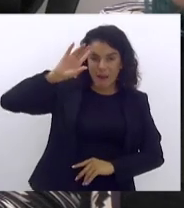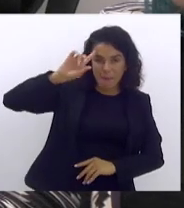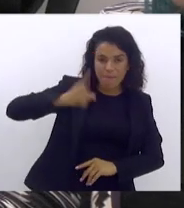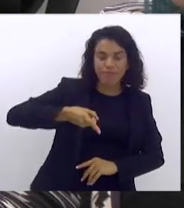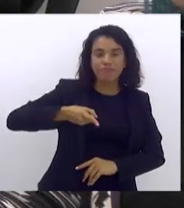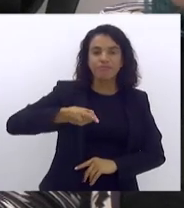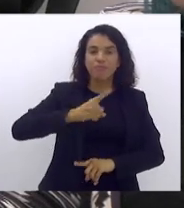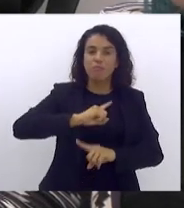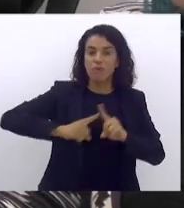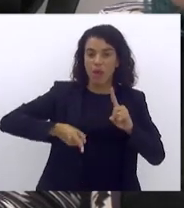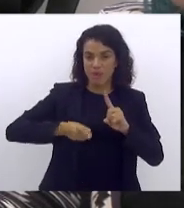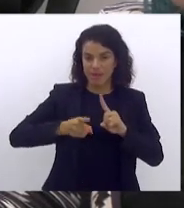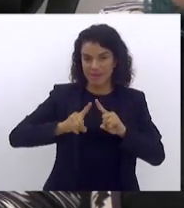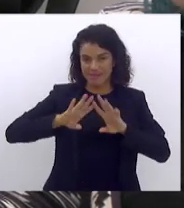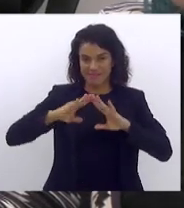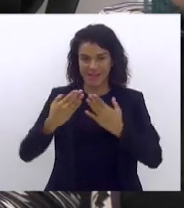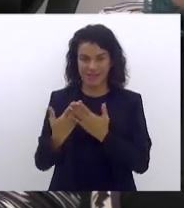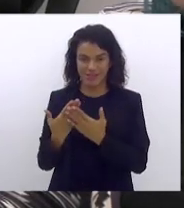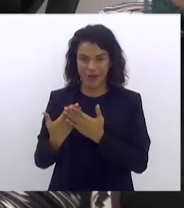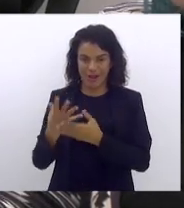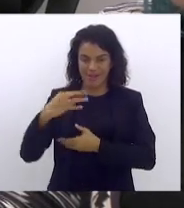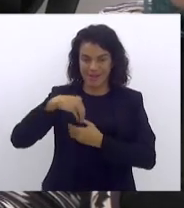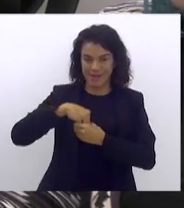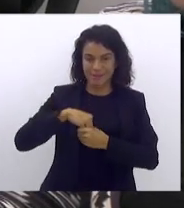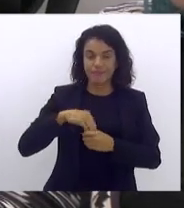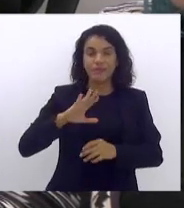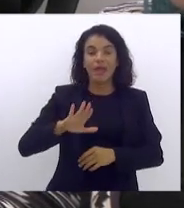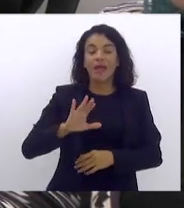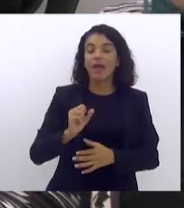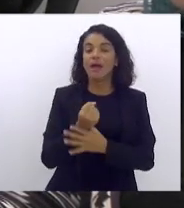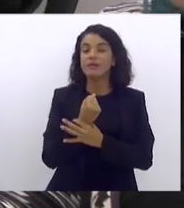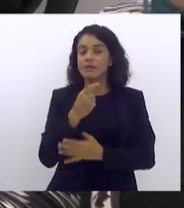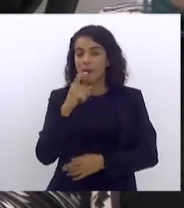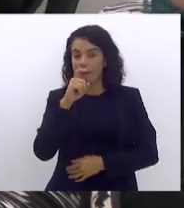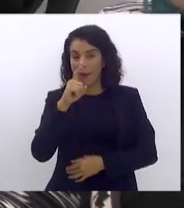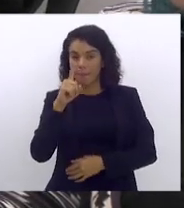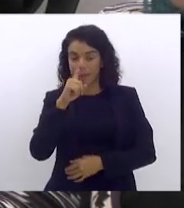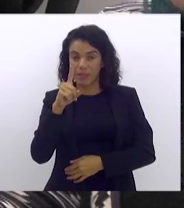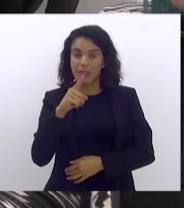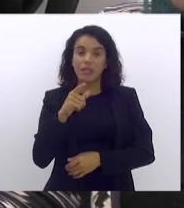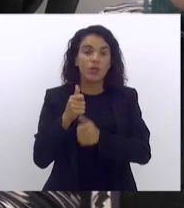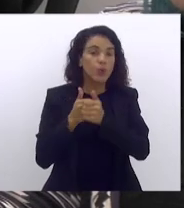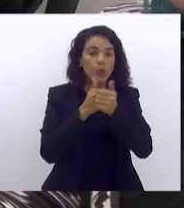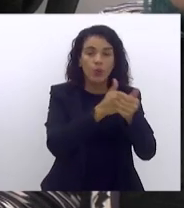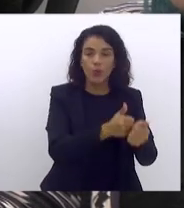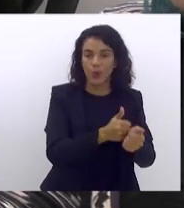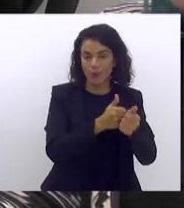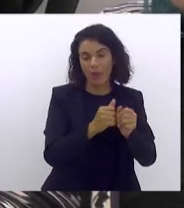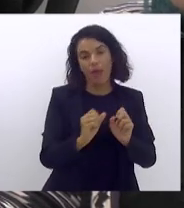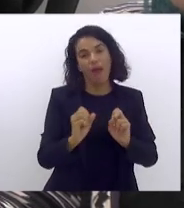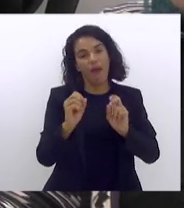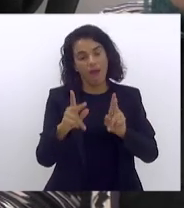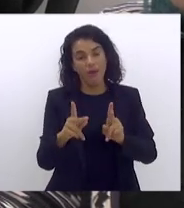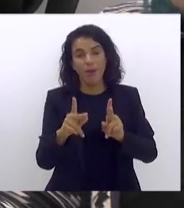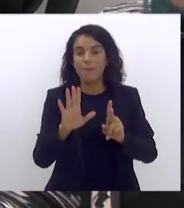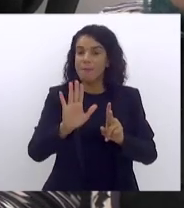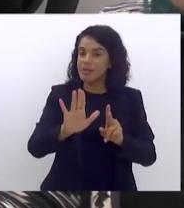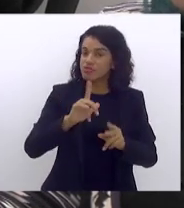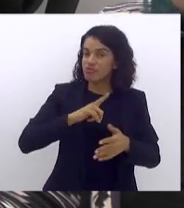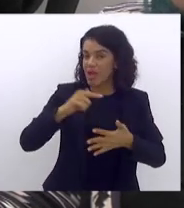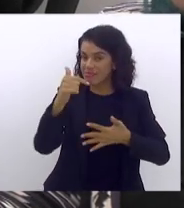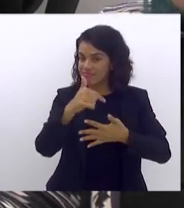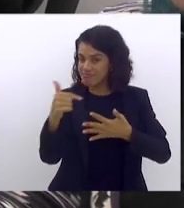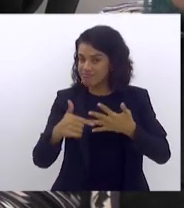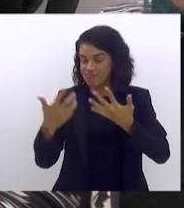censura. O projeto ele vai no outro sentido, de garantir aos pais os direitos que seus filhos não acompanhem. Aí ele sobe para a gente algumas dimensões